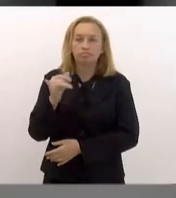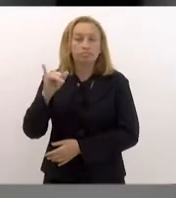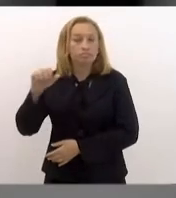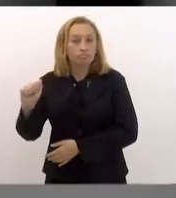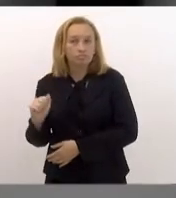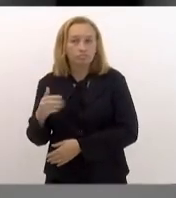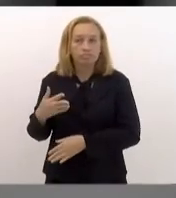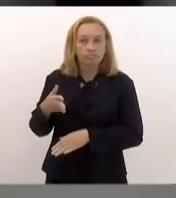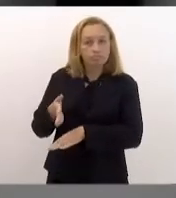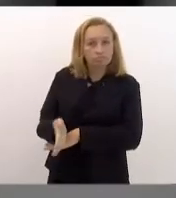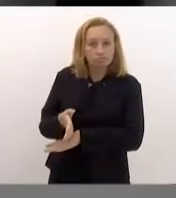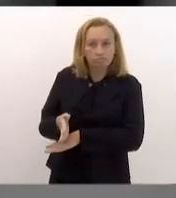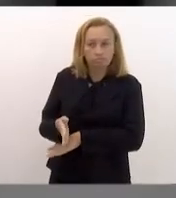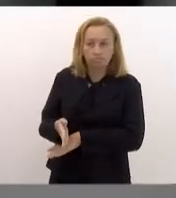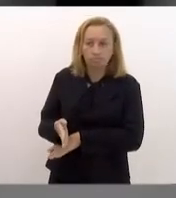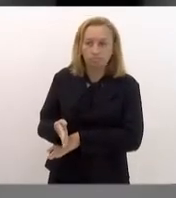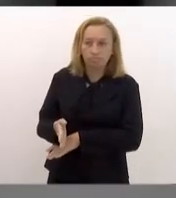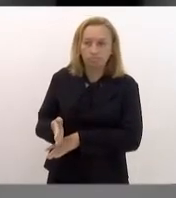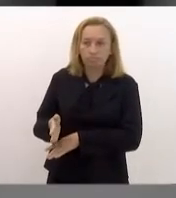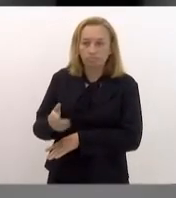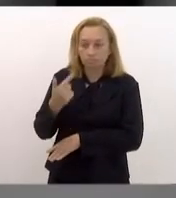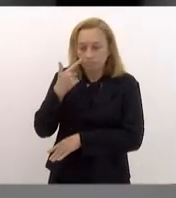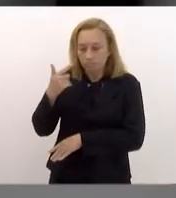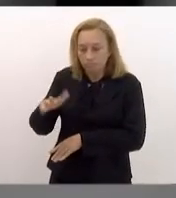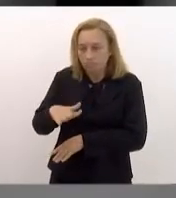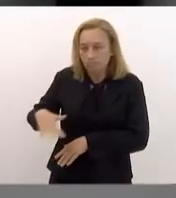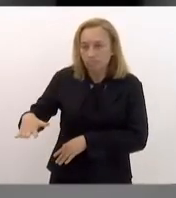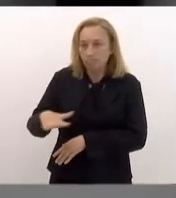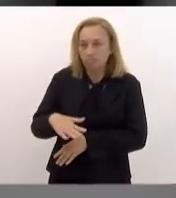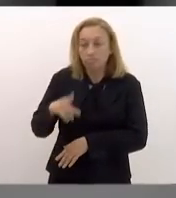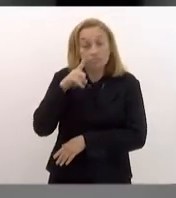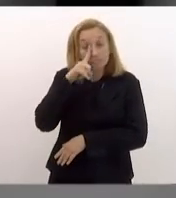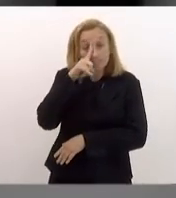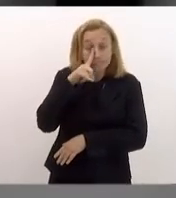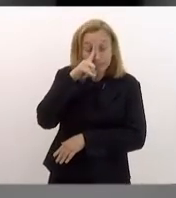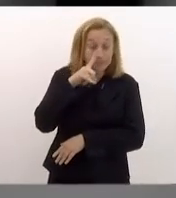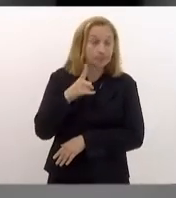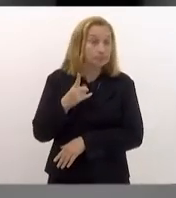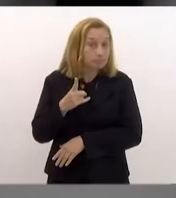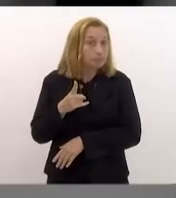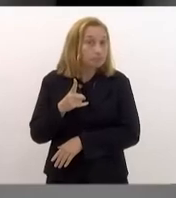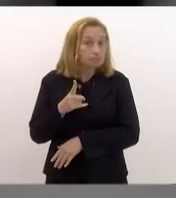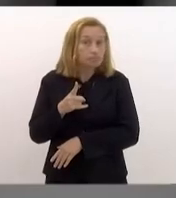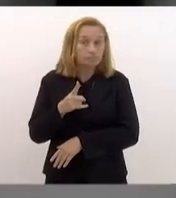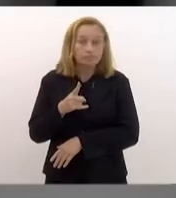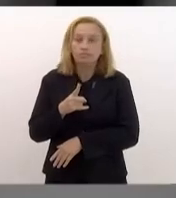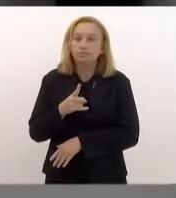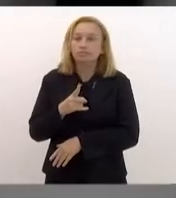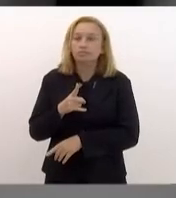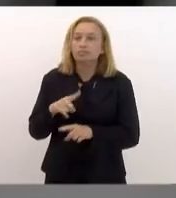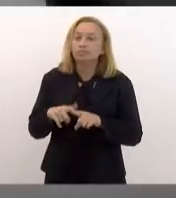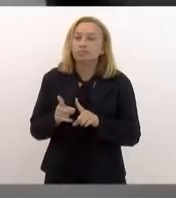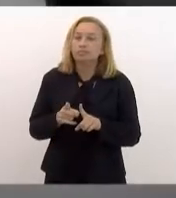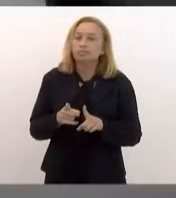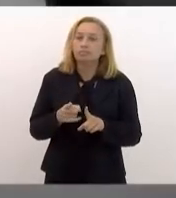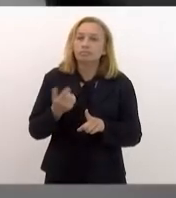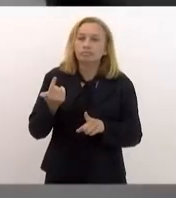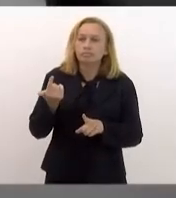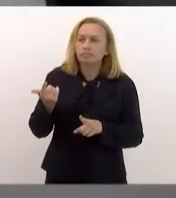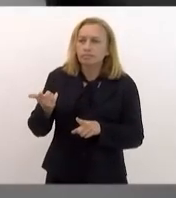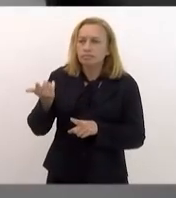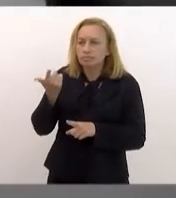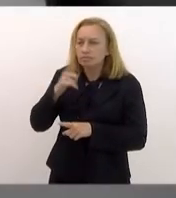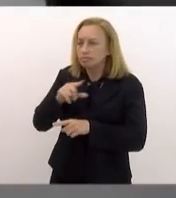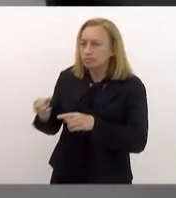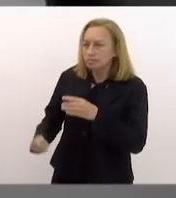chega para uma pessoa com uma área que é uma área de risco, que é uma área inundável, só que eles conseguem montar uma casa e colocar